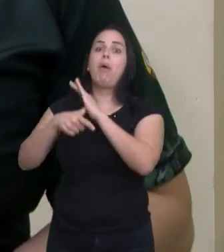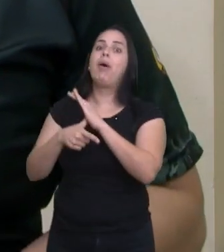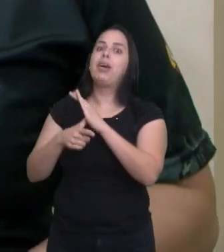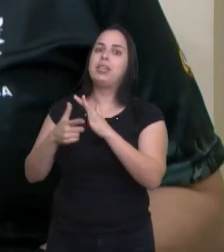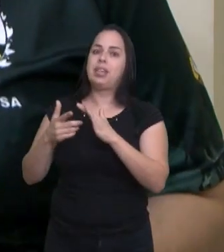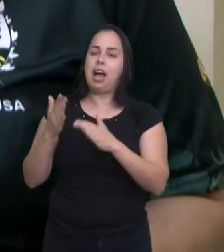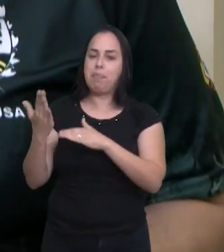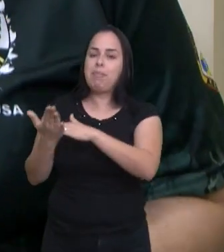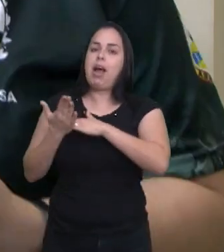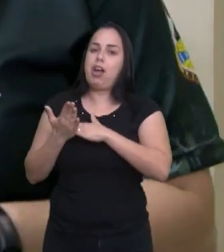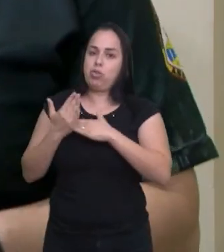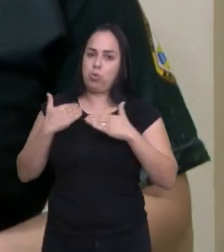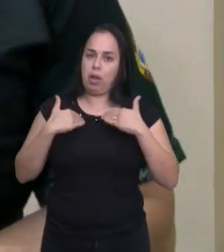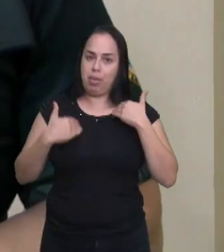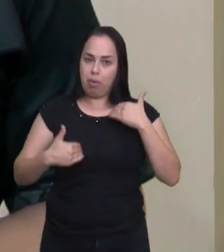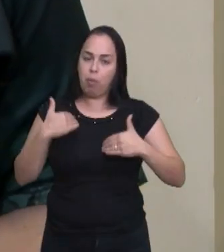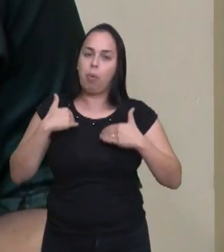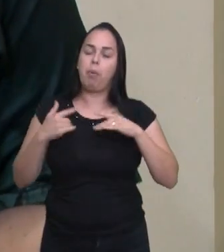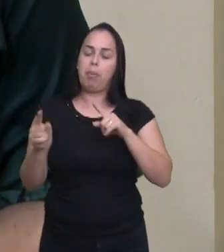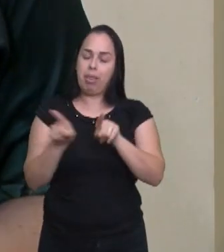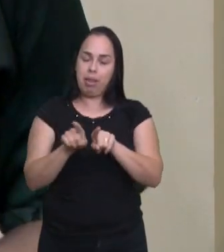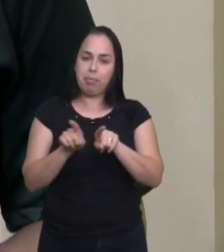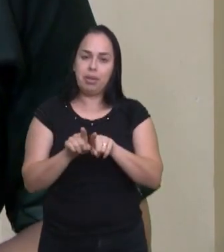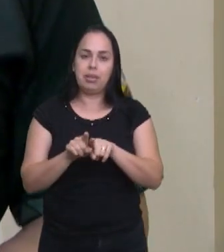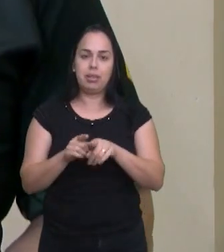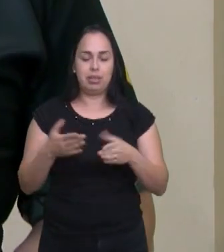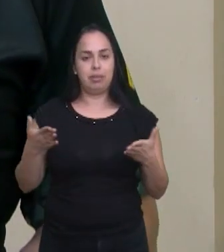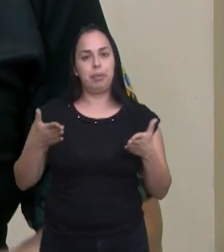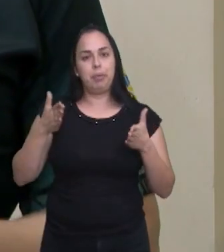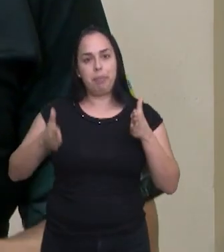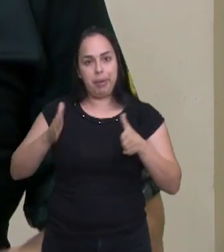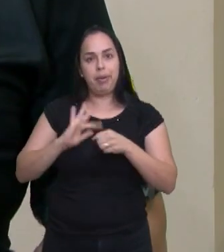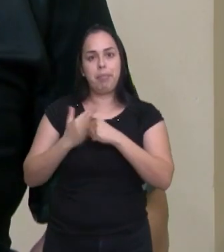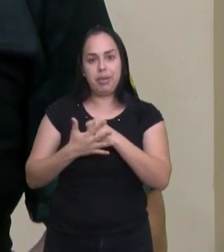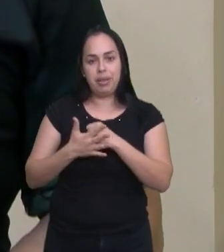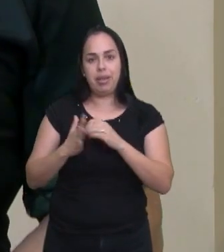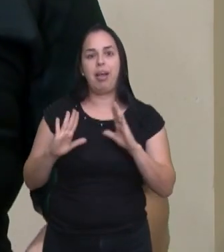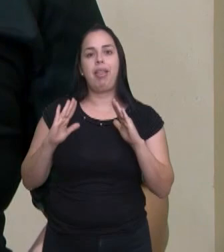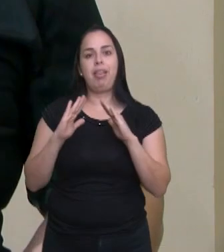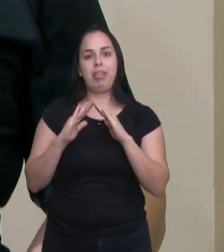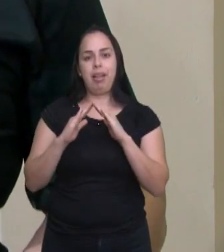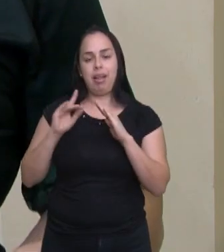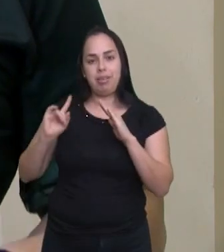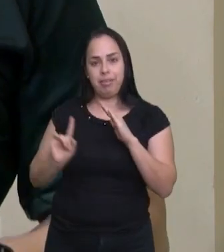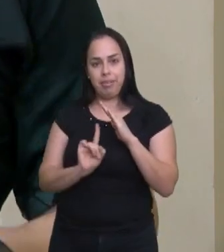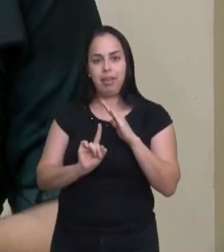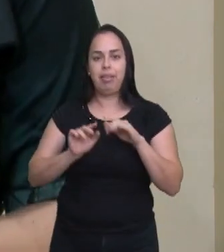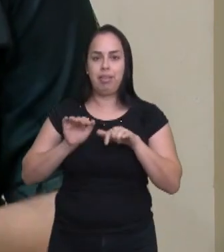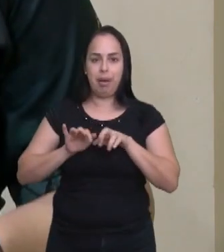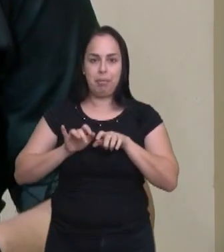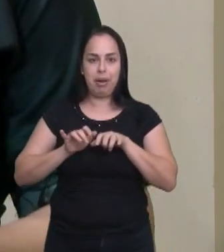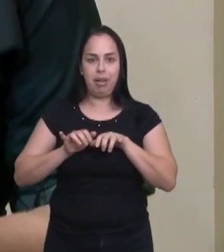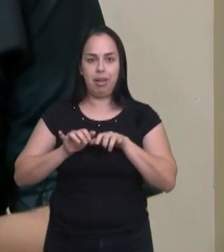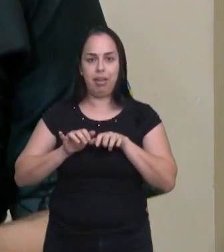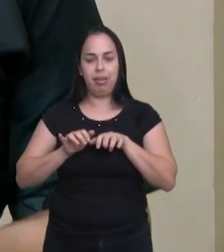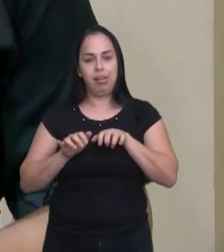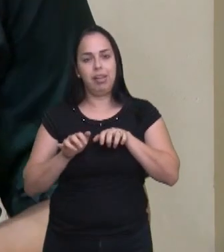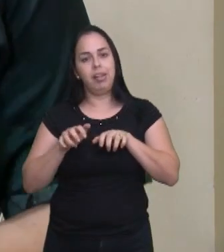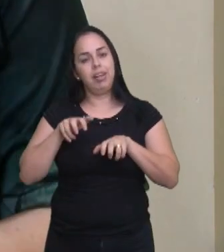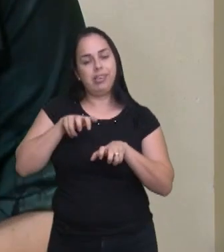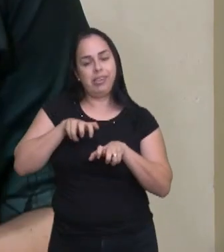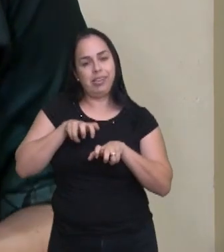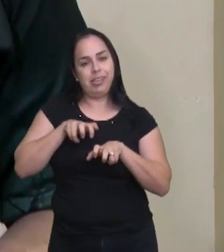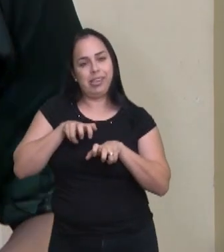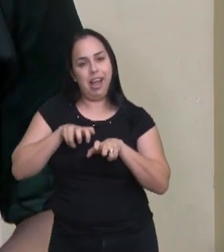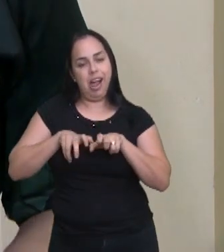também. Né? Para mim fez toda a diferença porque na época da pandemia, trabalhando no home office, a gente não senta direito, a gente não tem muitas